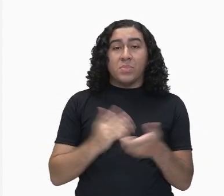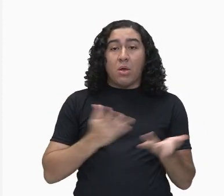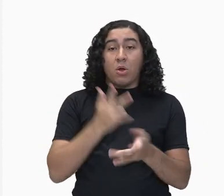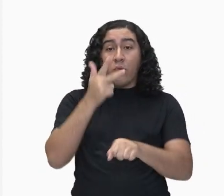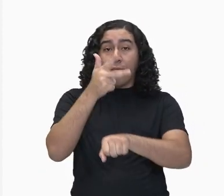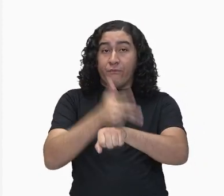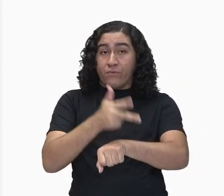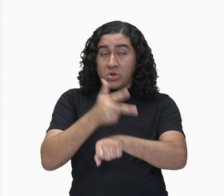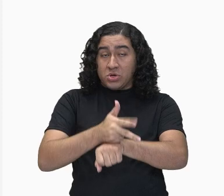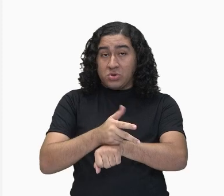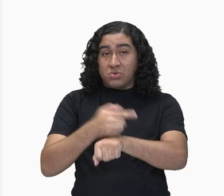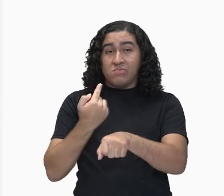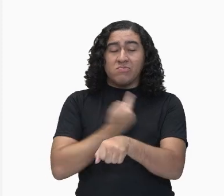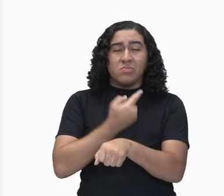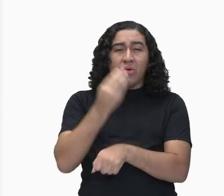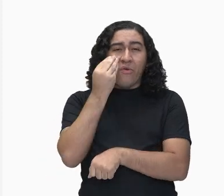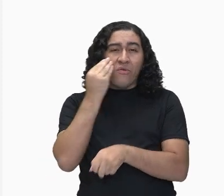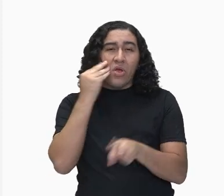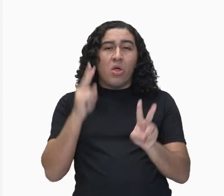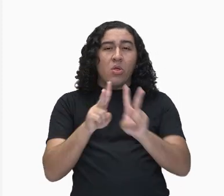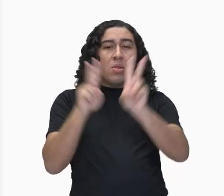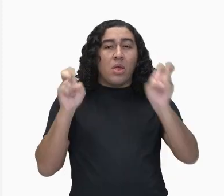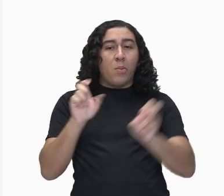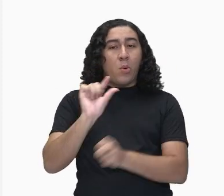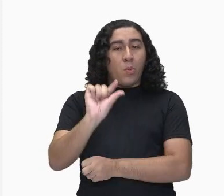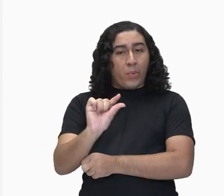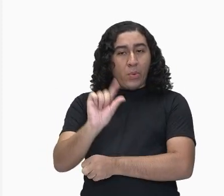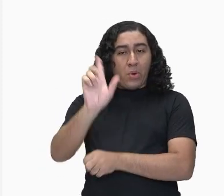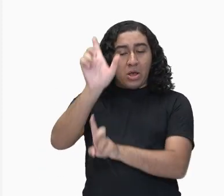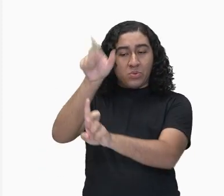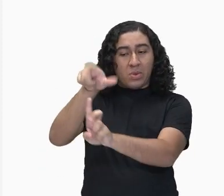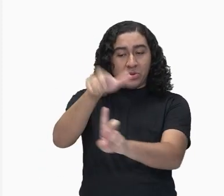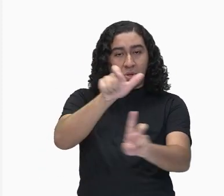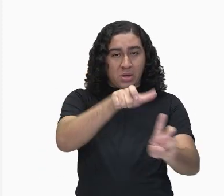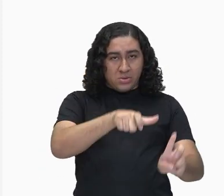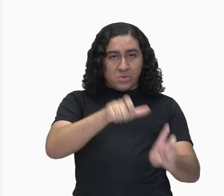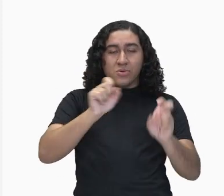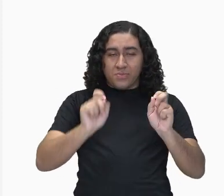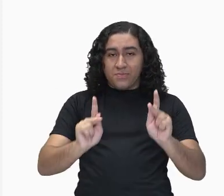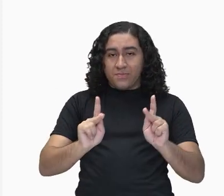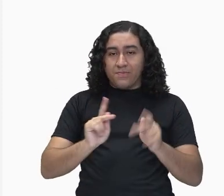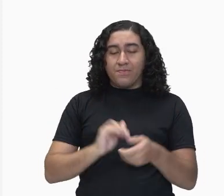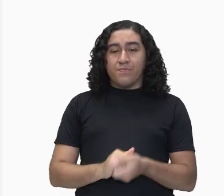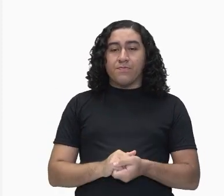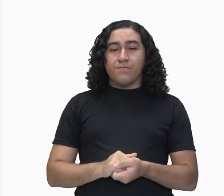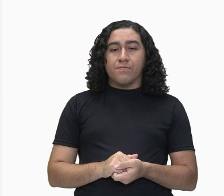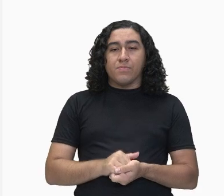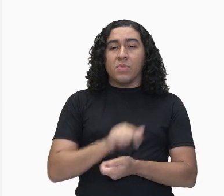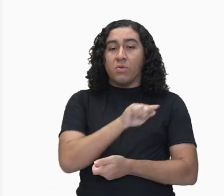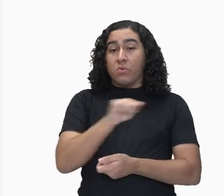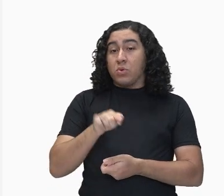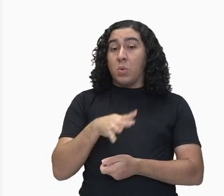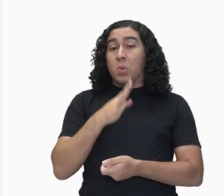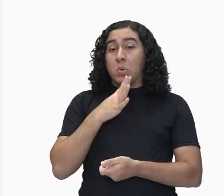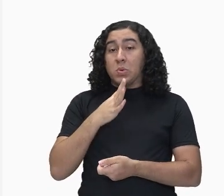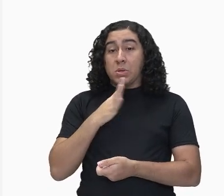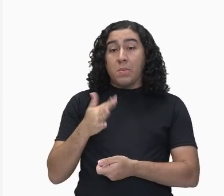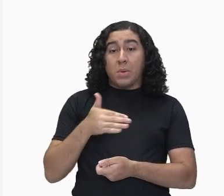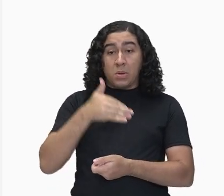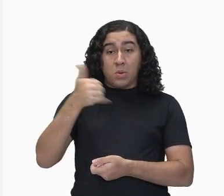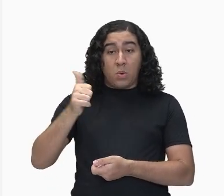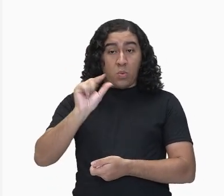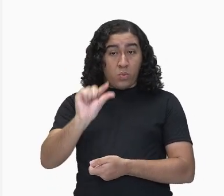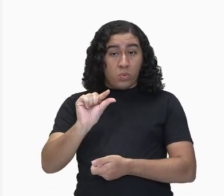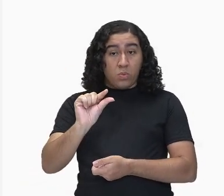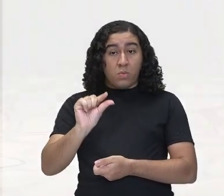que vai falar um pouco sobre as personagens. Então, você vai conhecer, né, um pouquinho